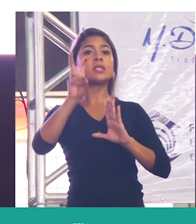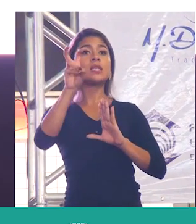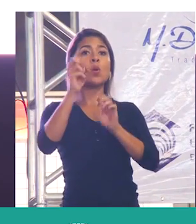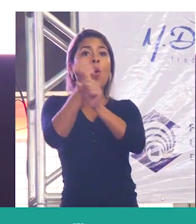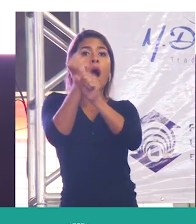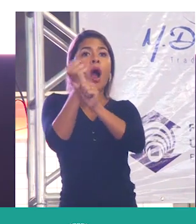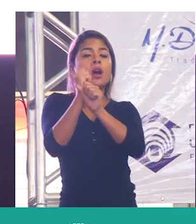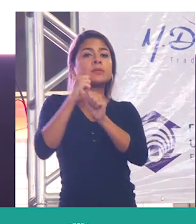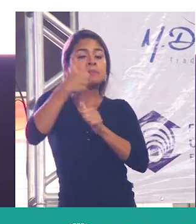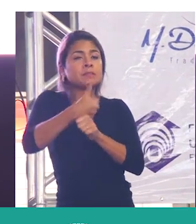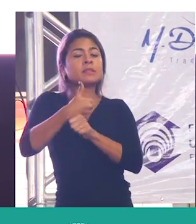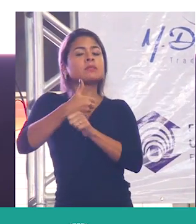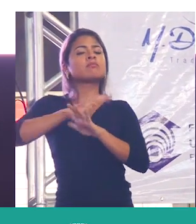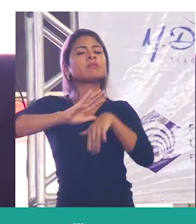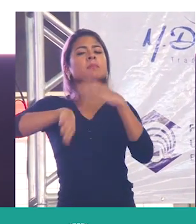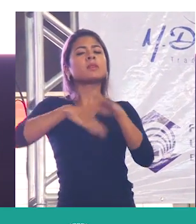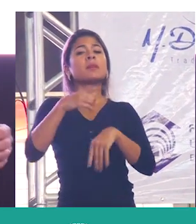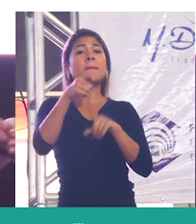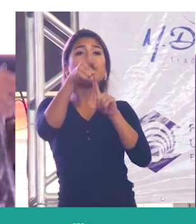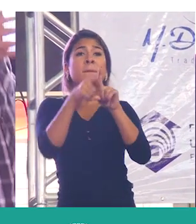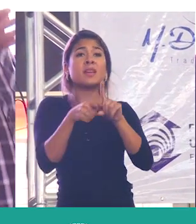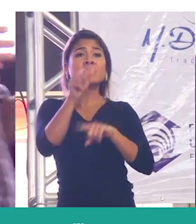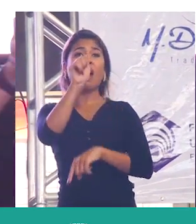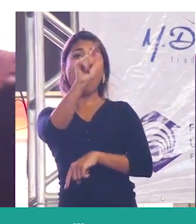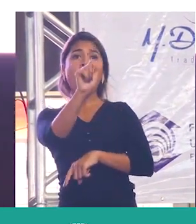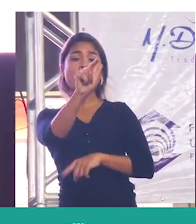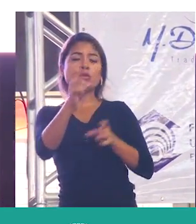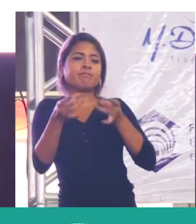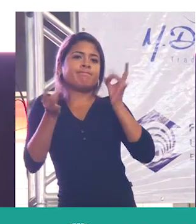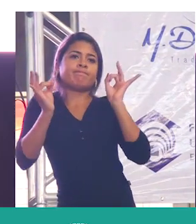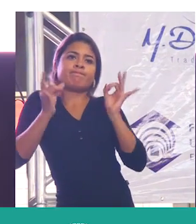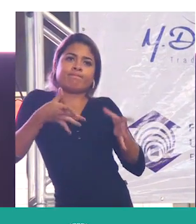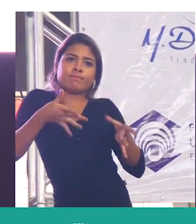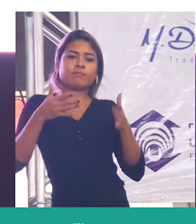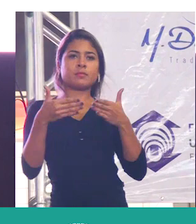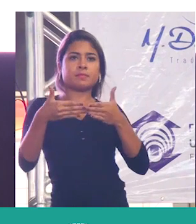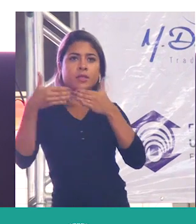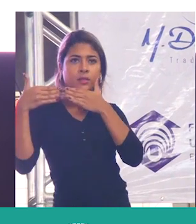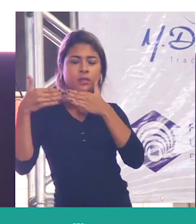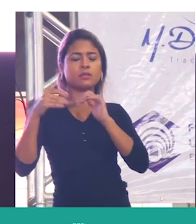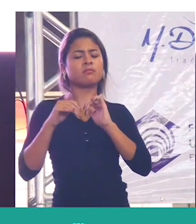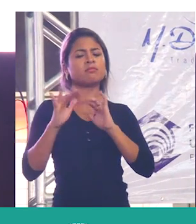mês de agosto. De janeiro a agosto, nós temos o que aí? 7